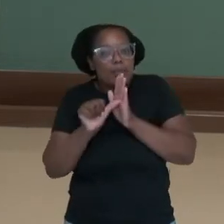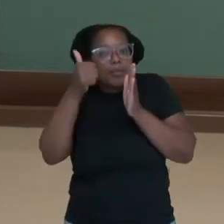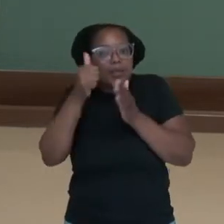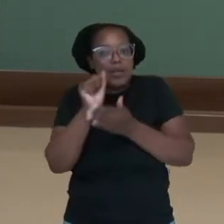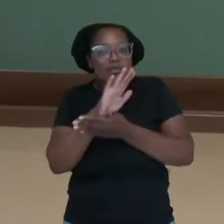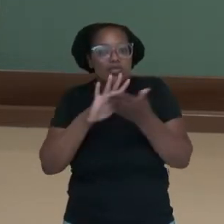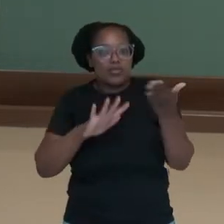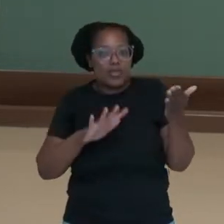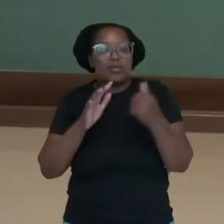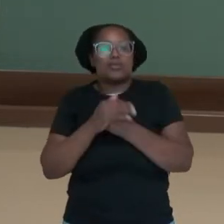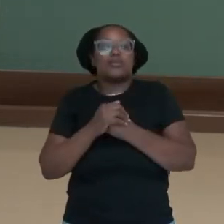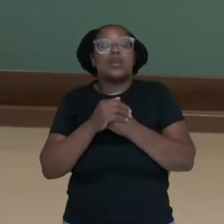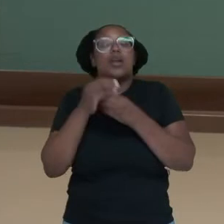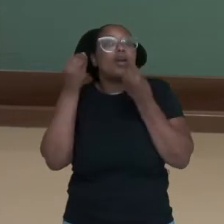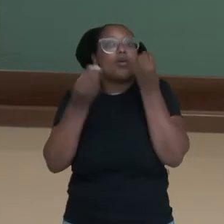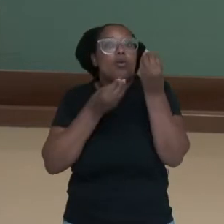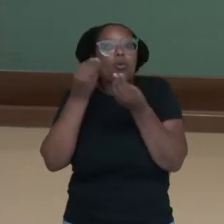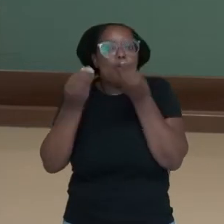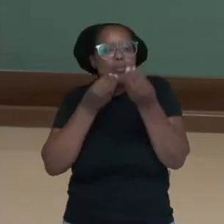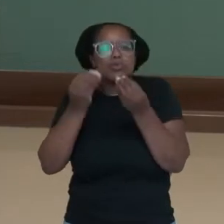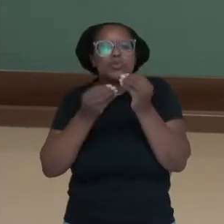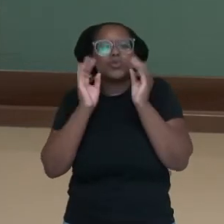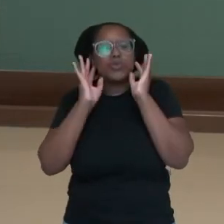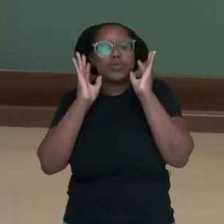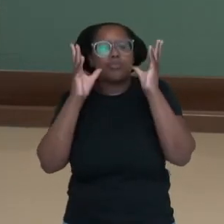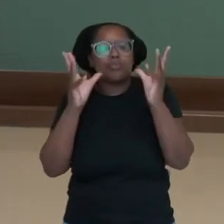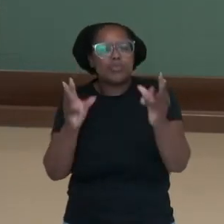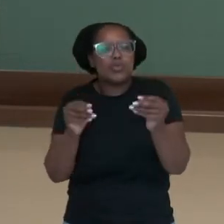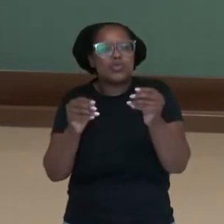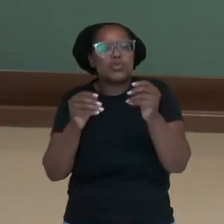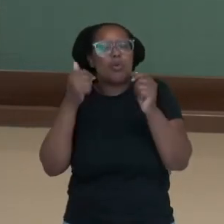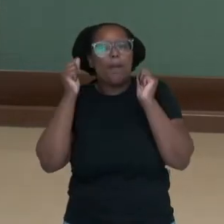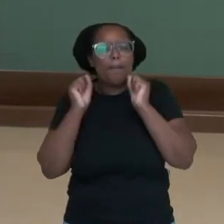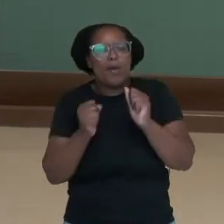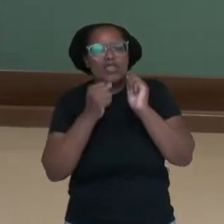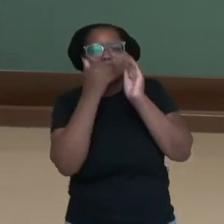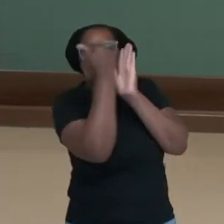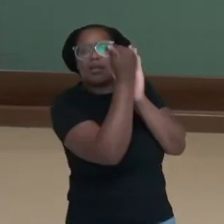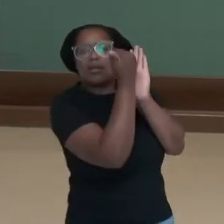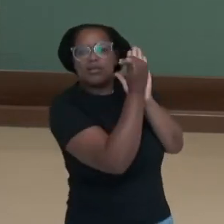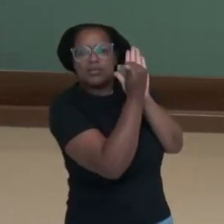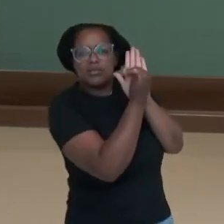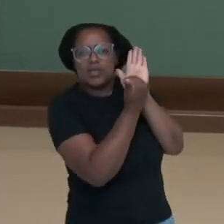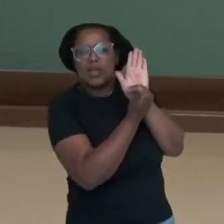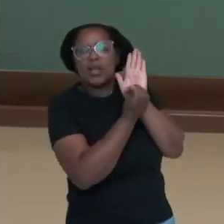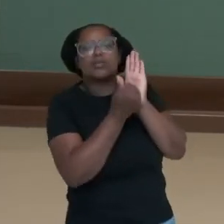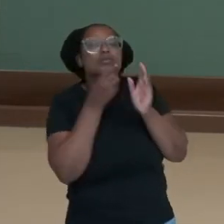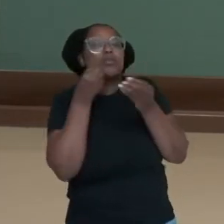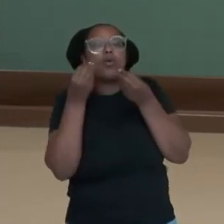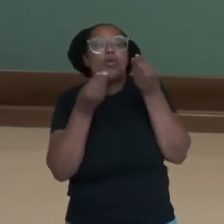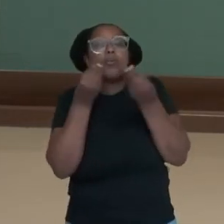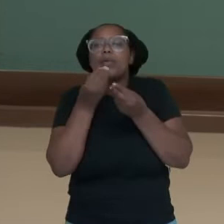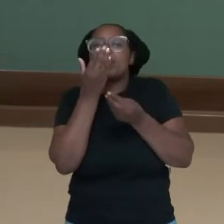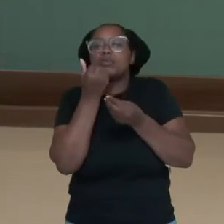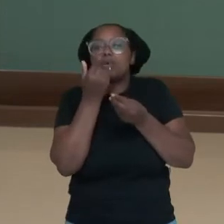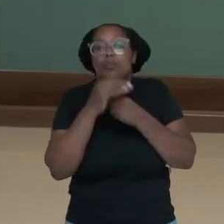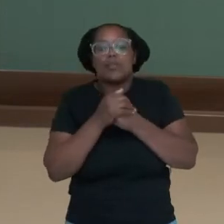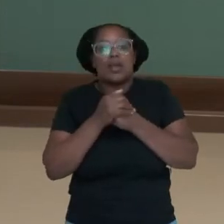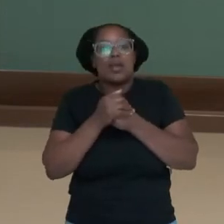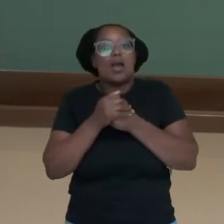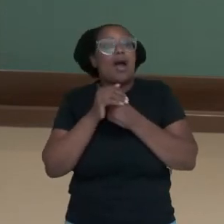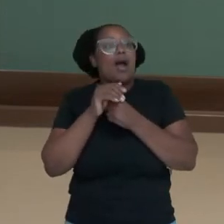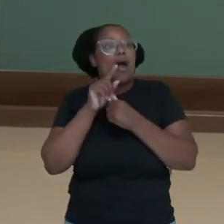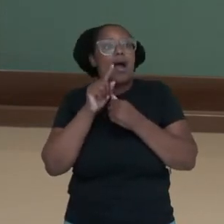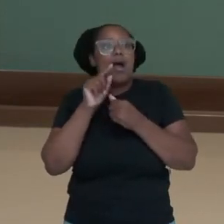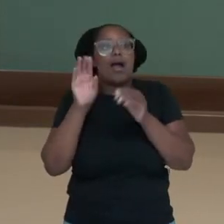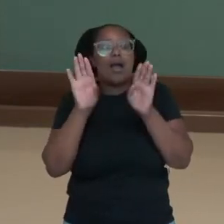atividade. Como os seres vivos podem ser classificados de acordo com o modo de obtenção dos seus alimentos? Além